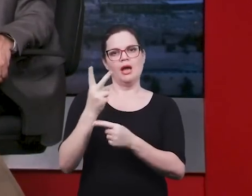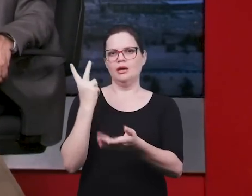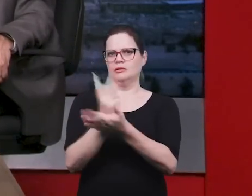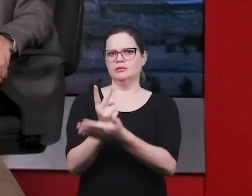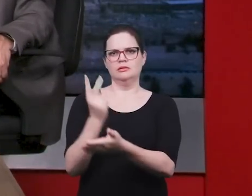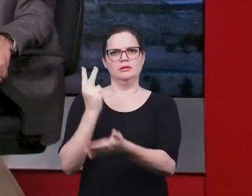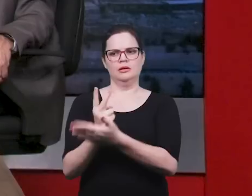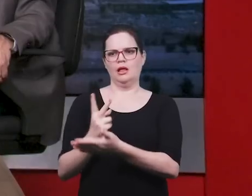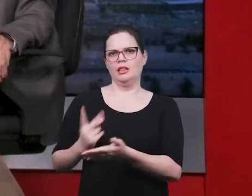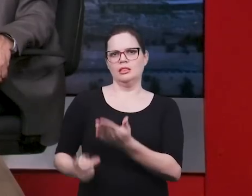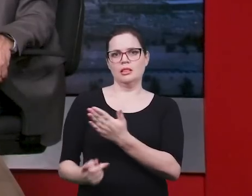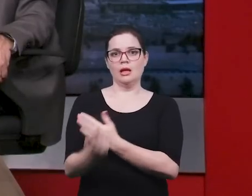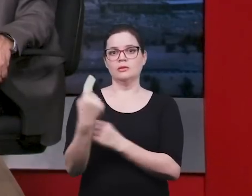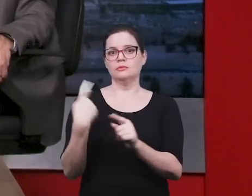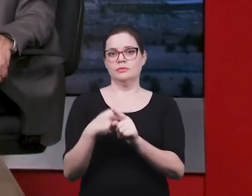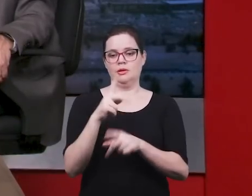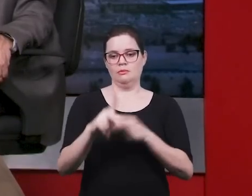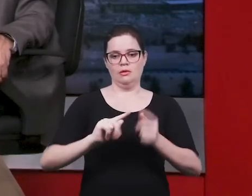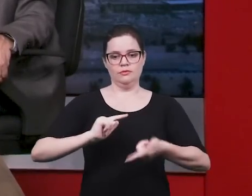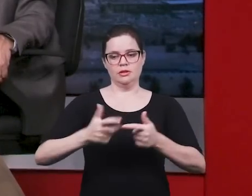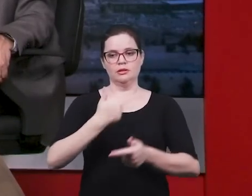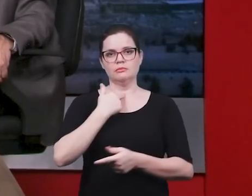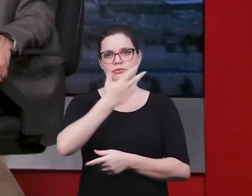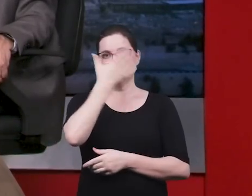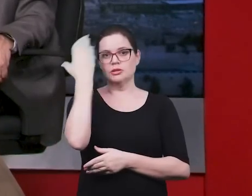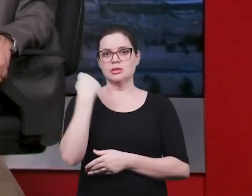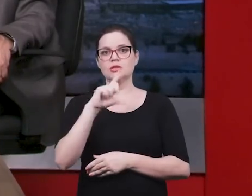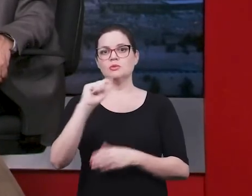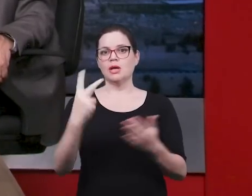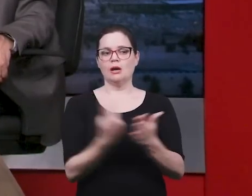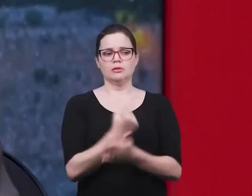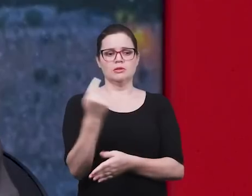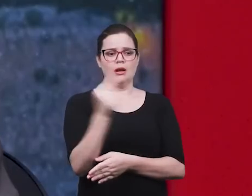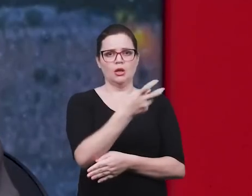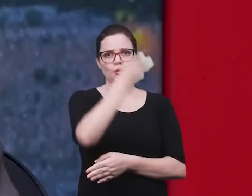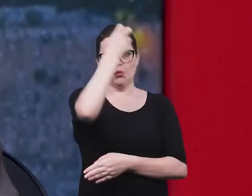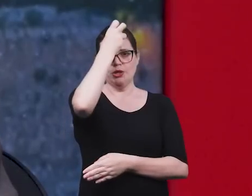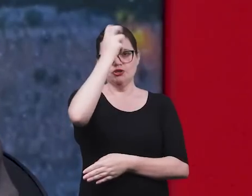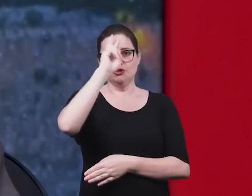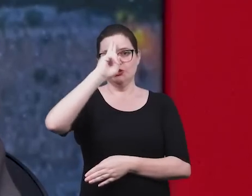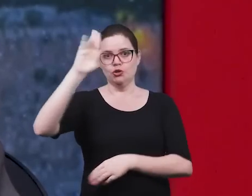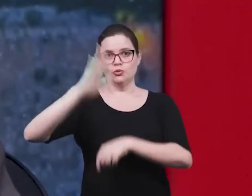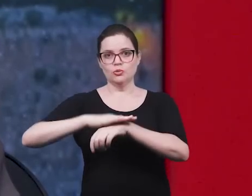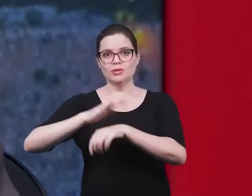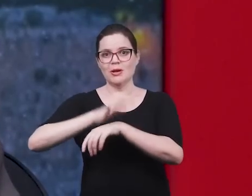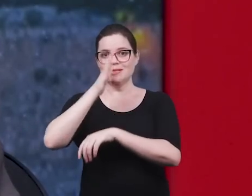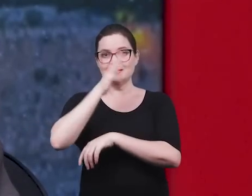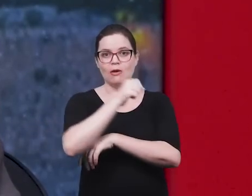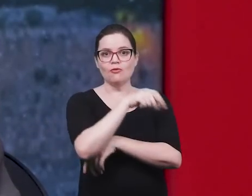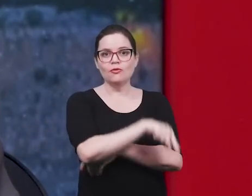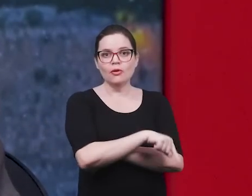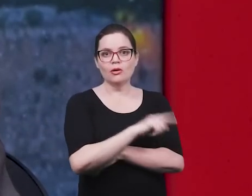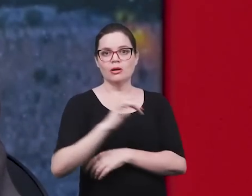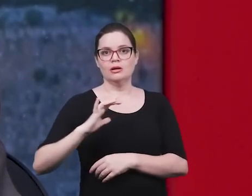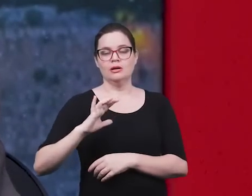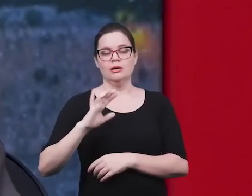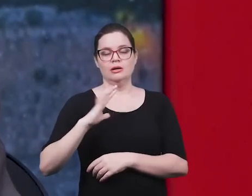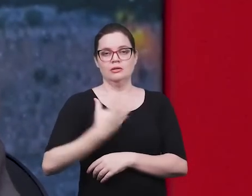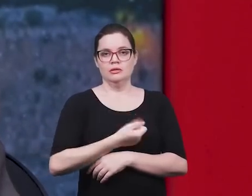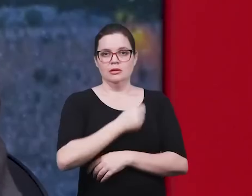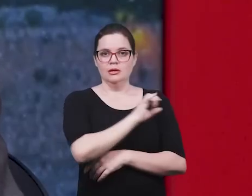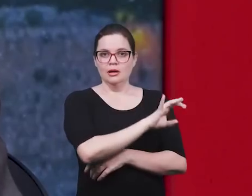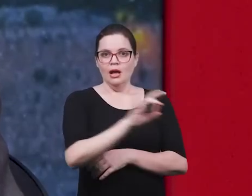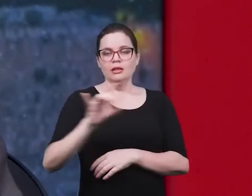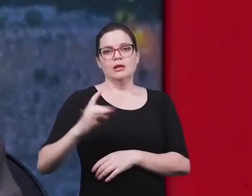perpétuo, né? Porque Israel não podia esquecer do livramento que foi dado pelo sangue. E a